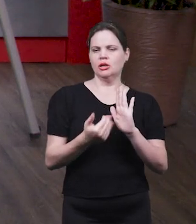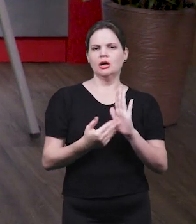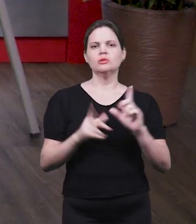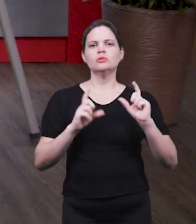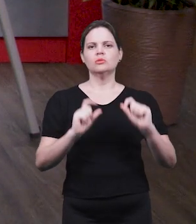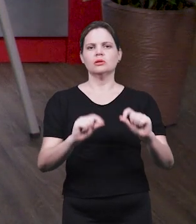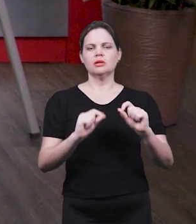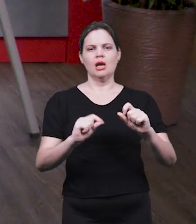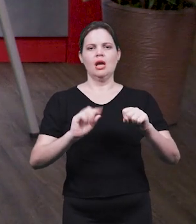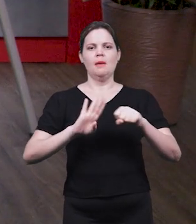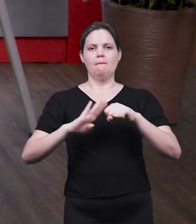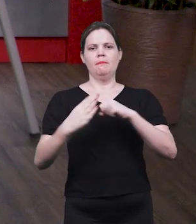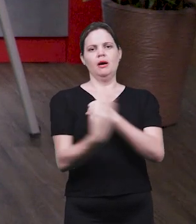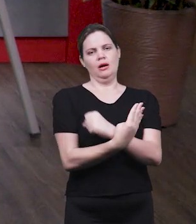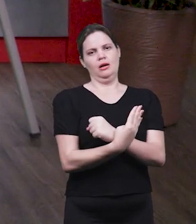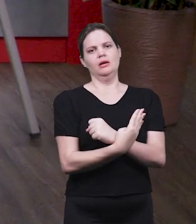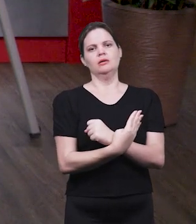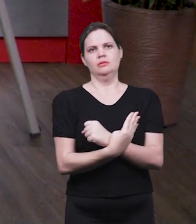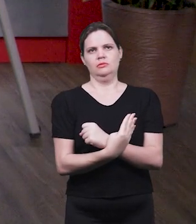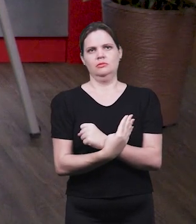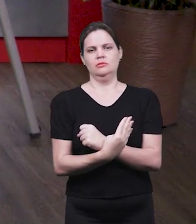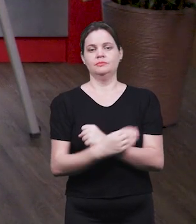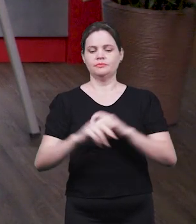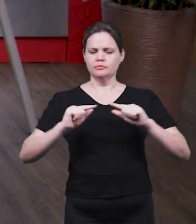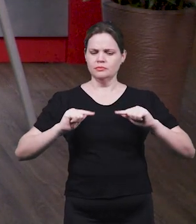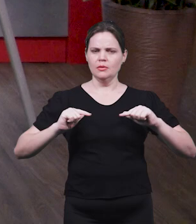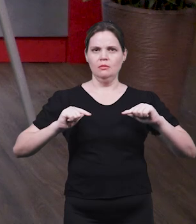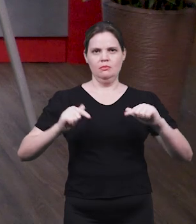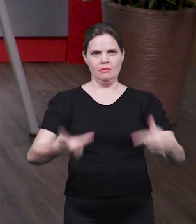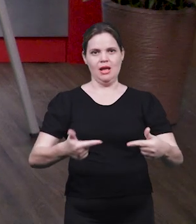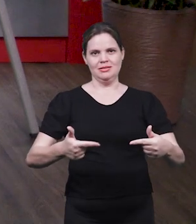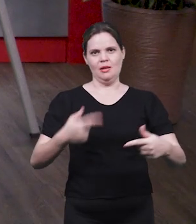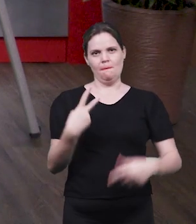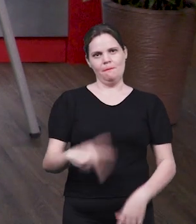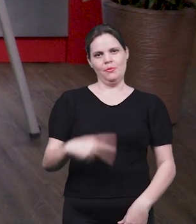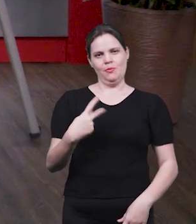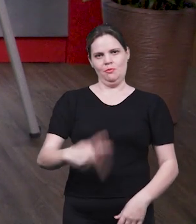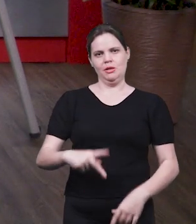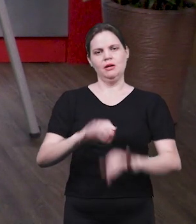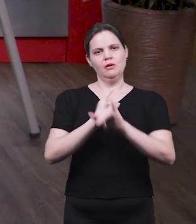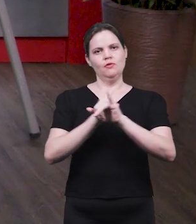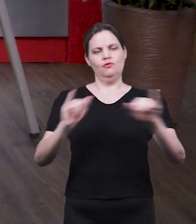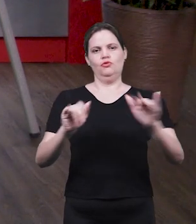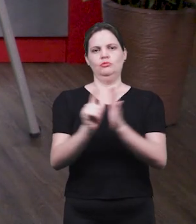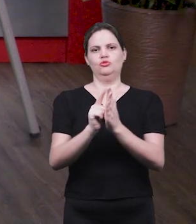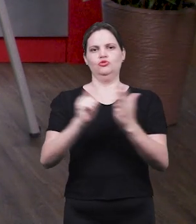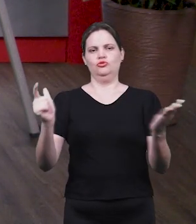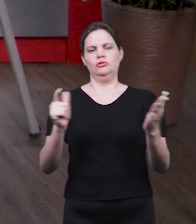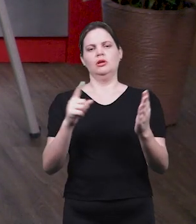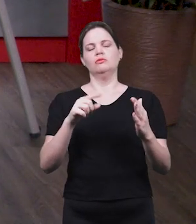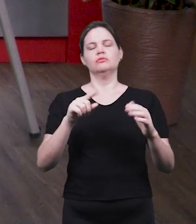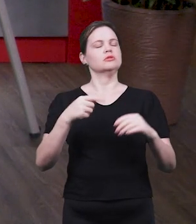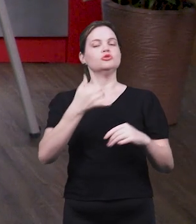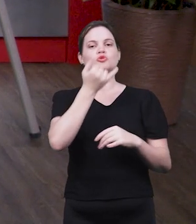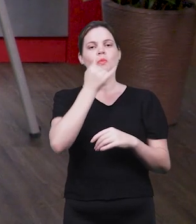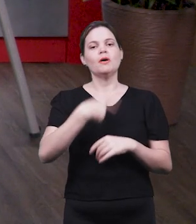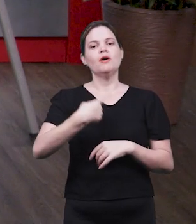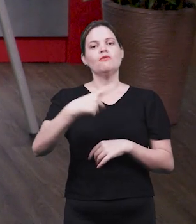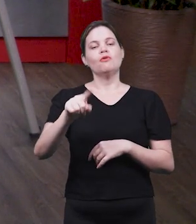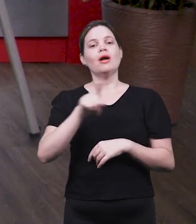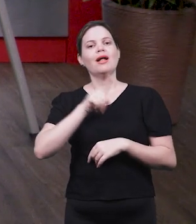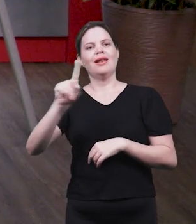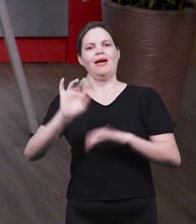bairros. Essa ação civil pública foi para o Tribunal Regional Federal. Salvo engano,